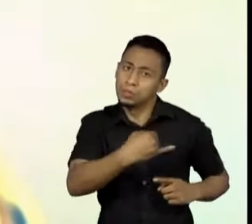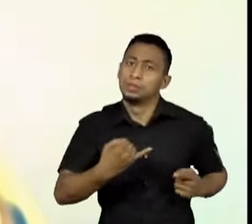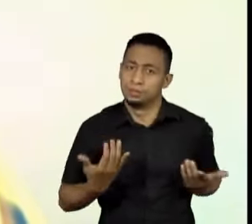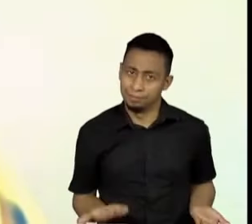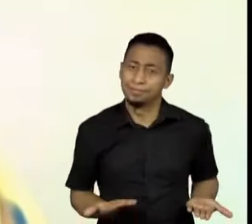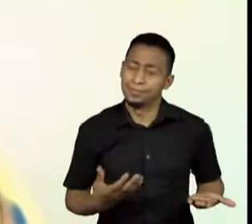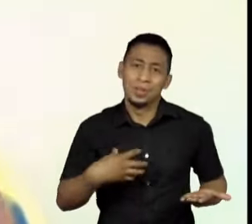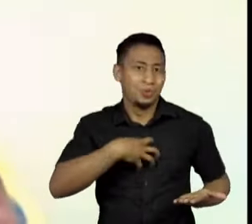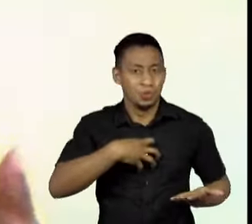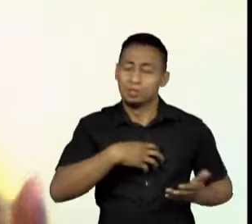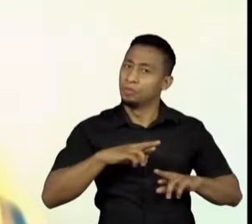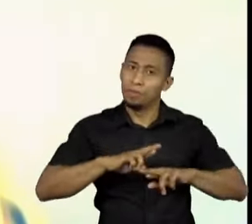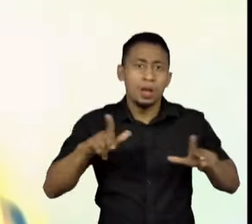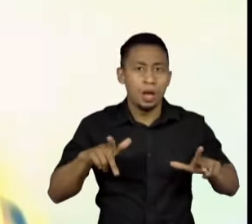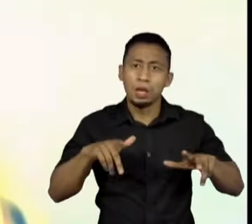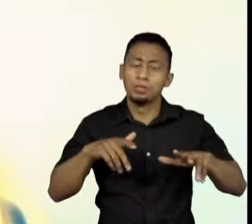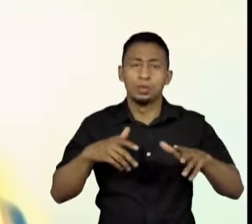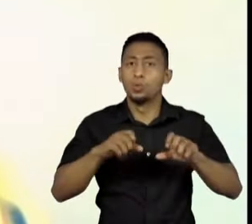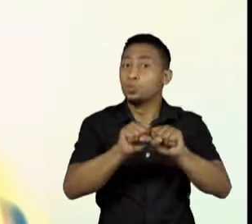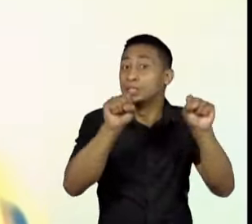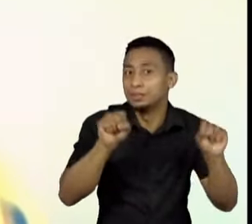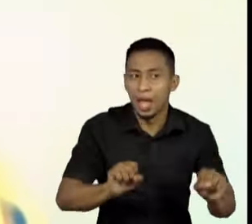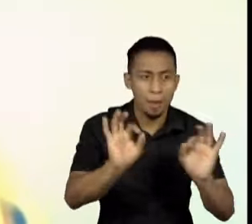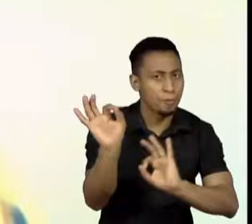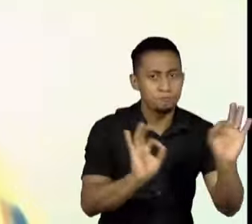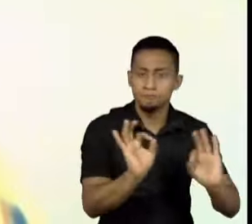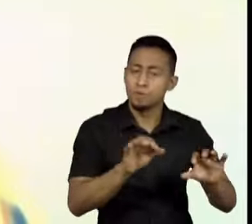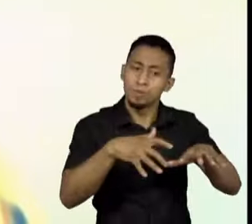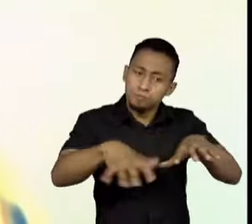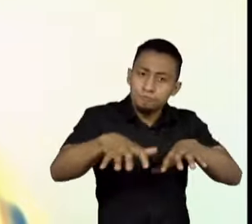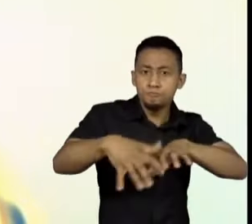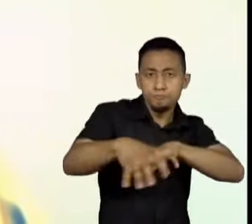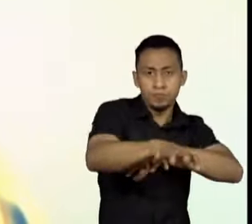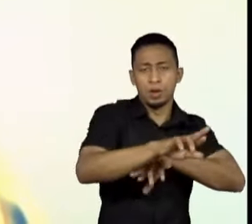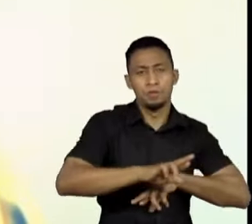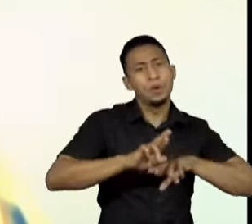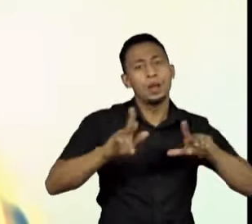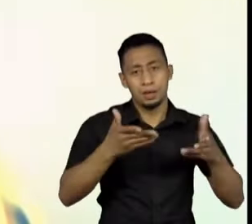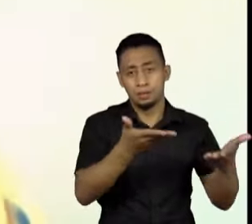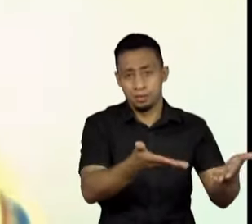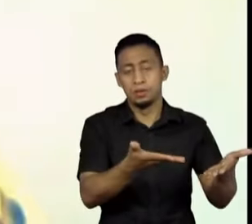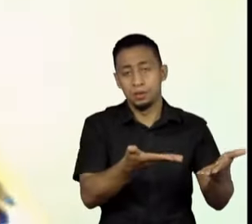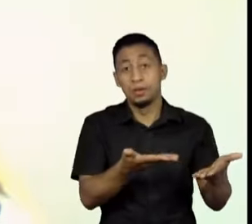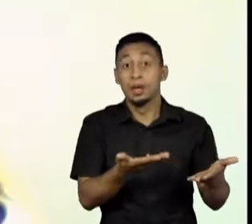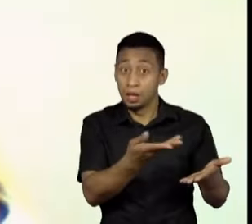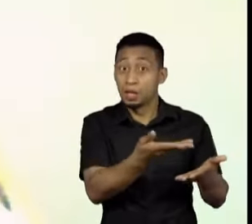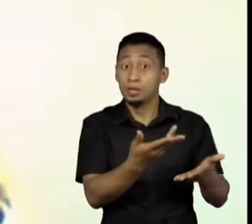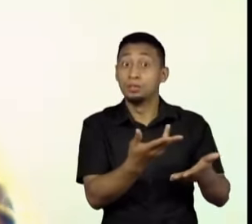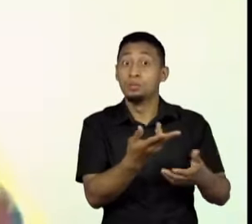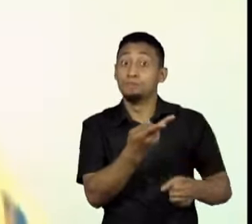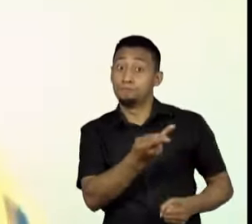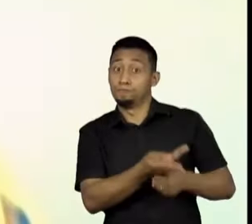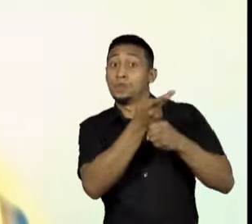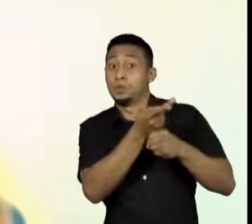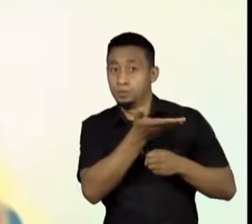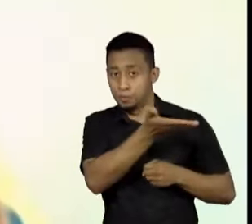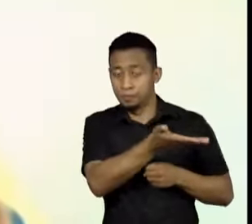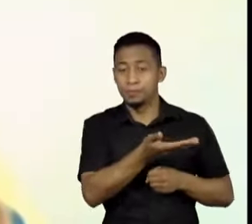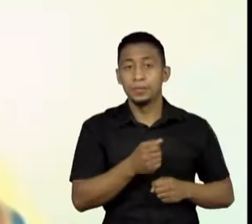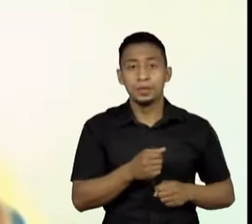de distribuição. A Palas ganhou essa concorrência desses